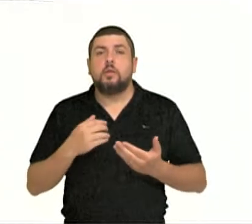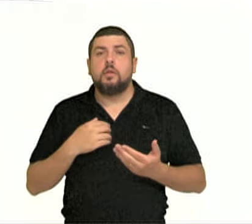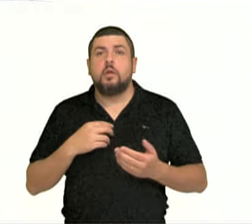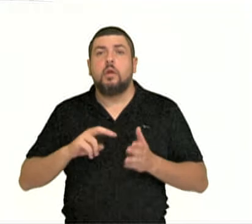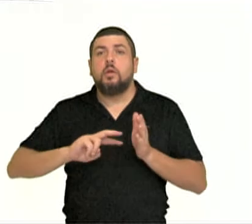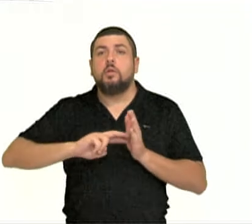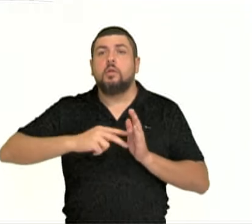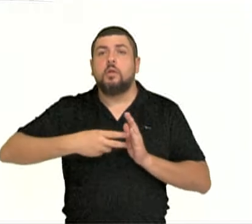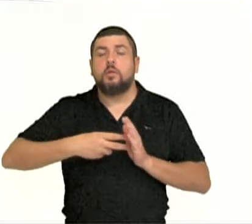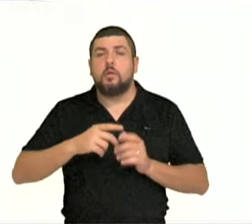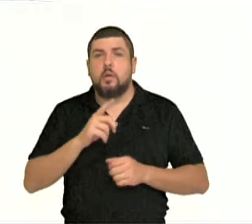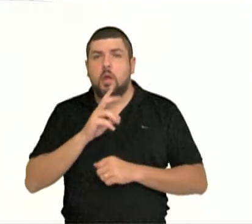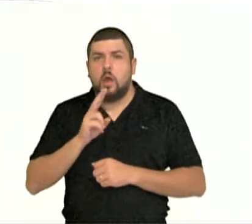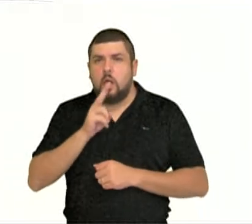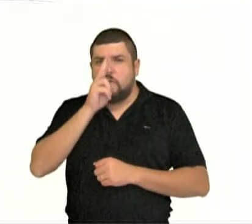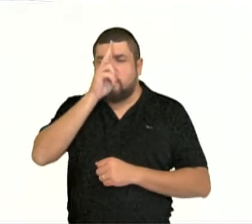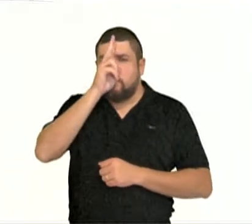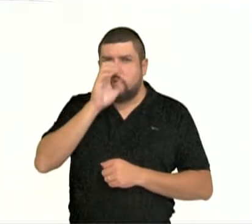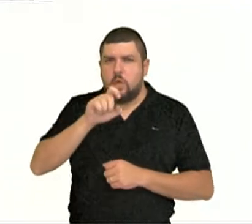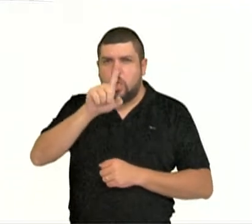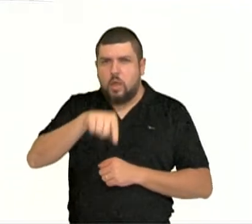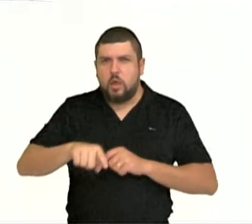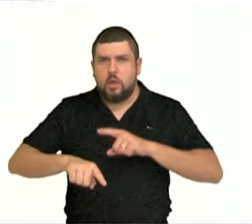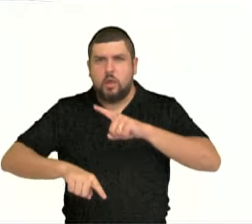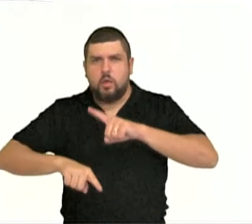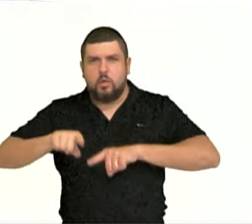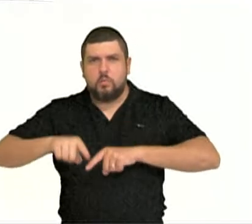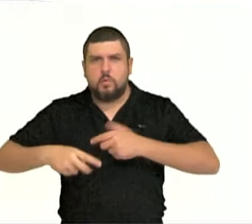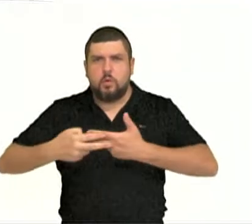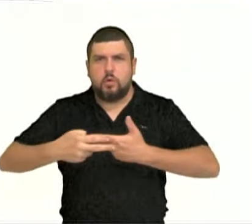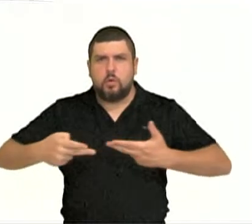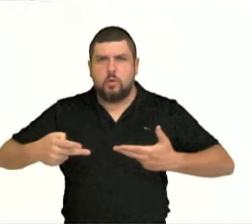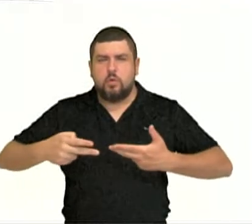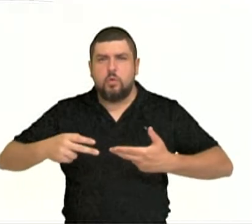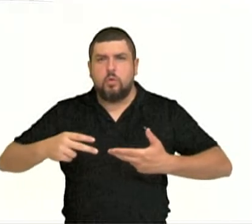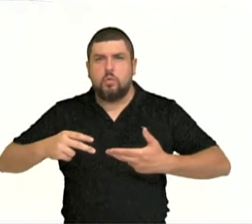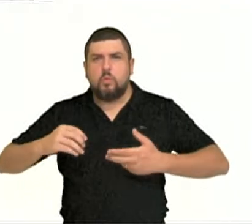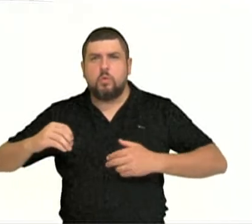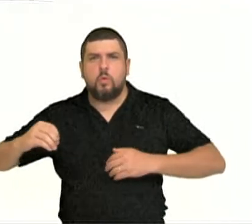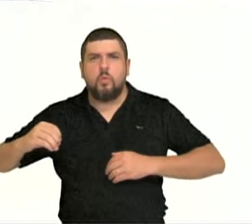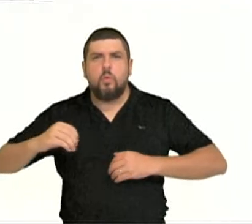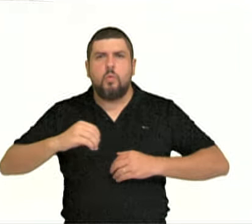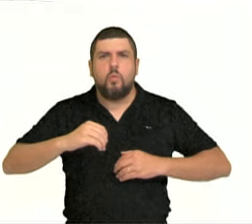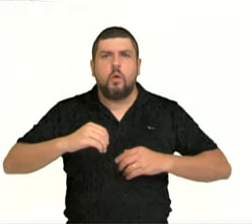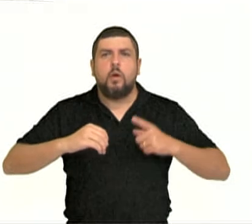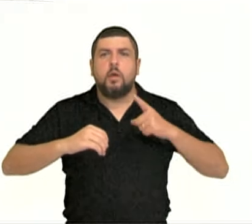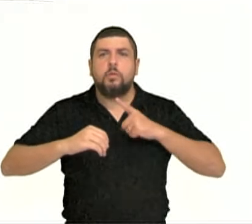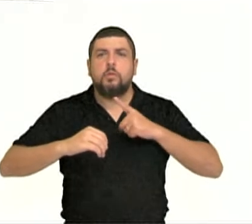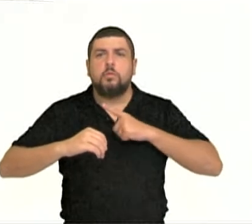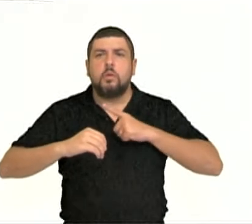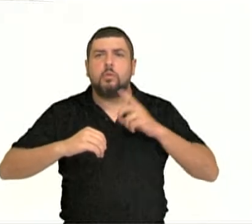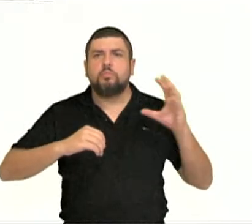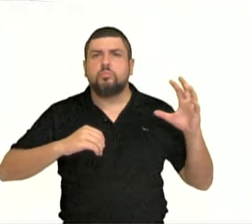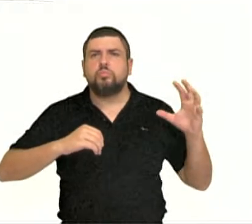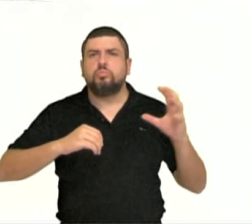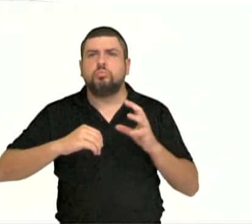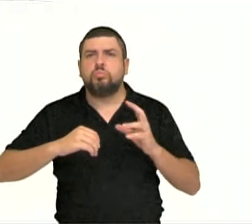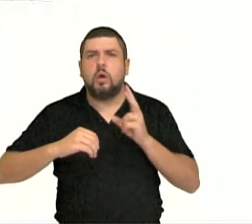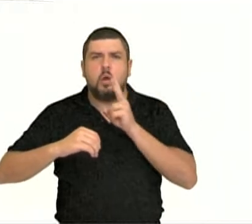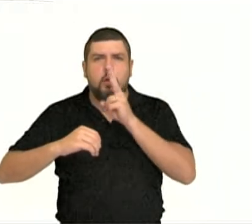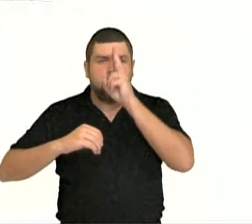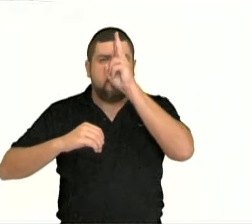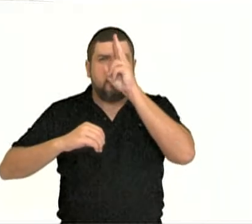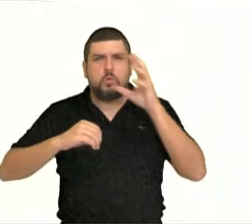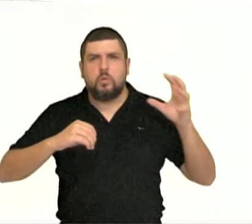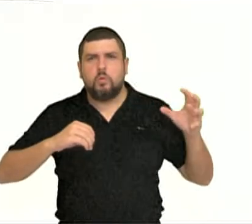seja, um objeto, um corpo, um ponto material, seja o que for, ele tem, na verdade, ele pode ser submetido a várias